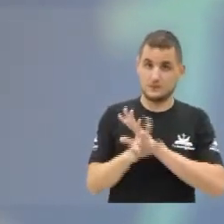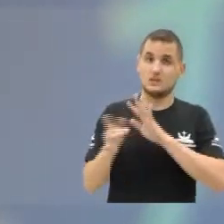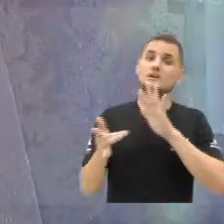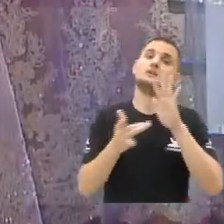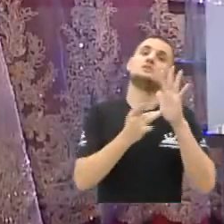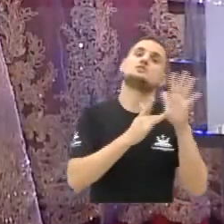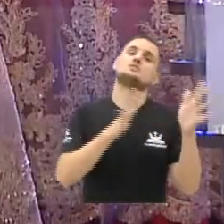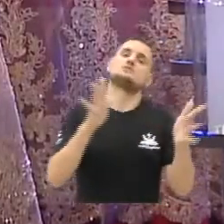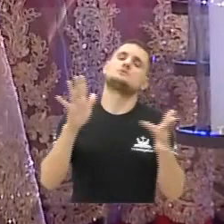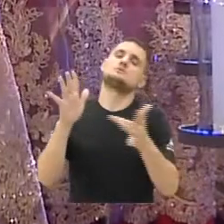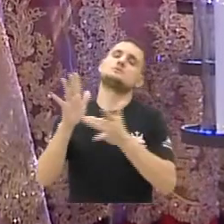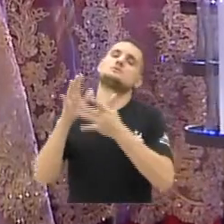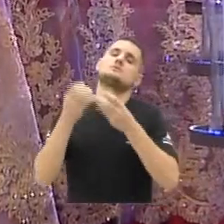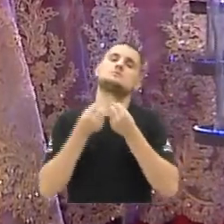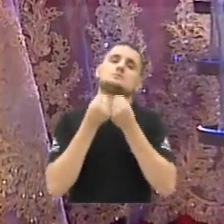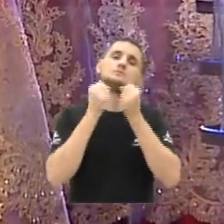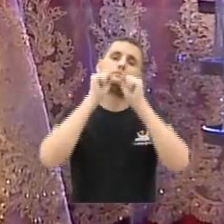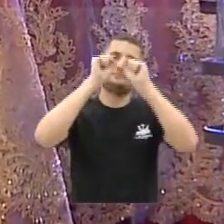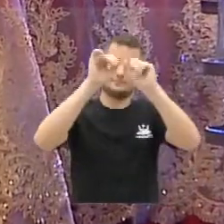forças,